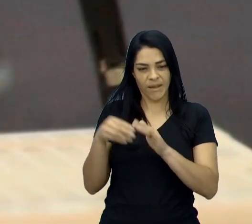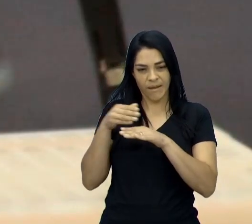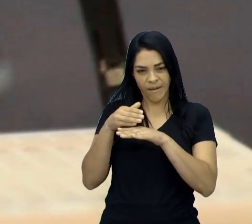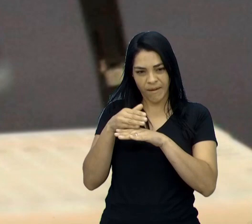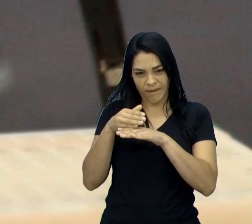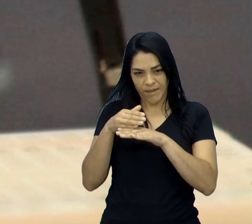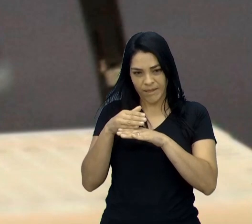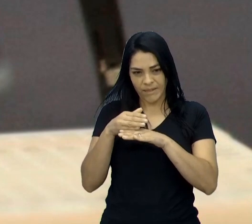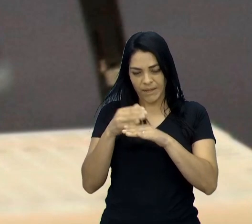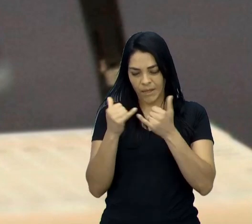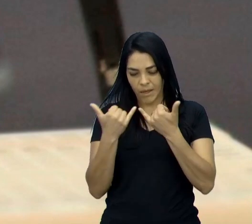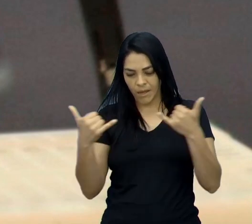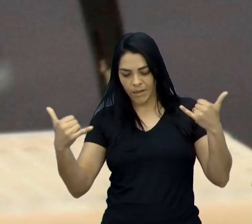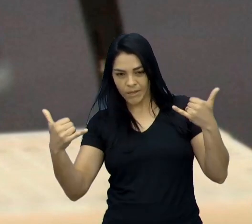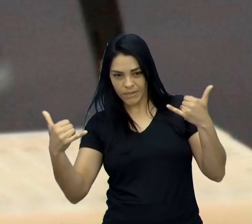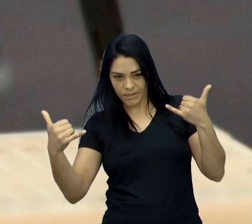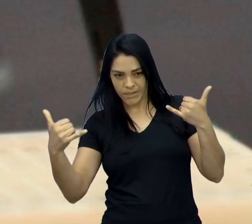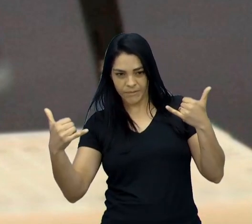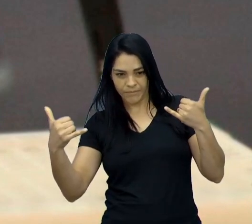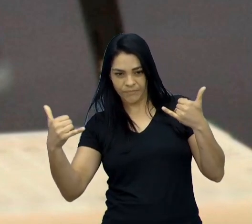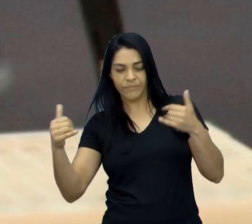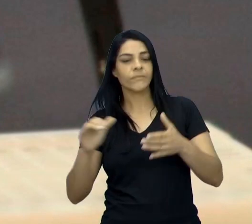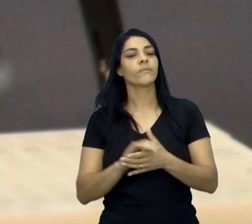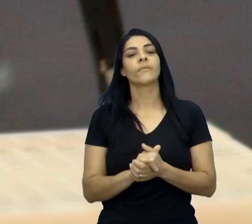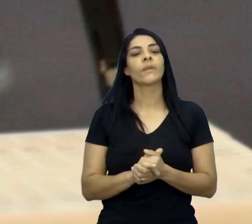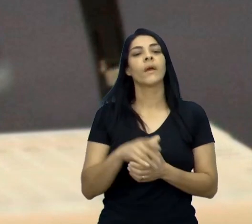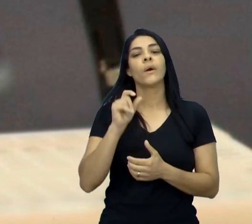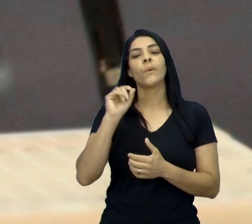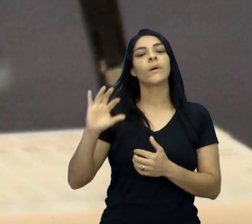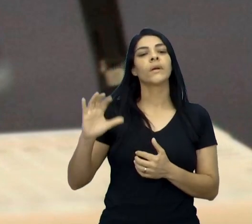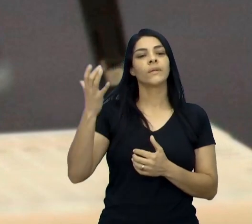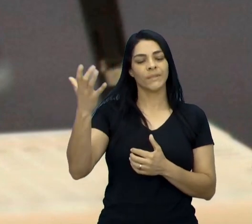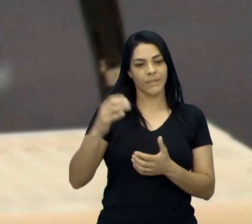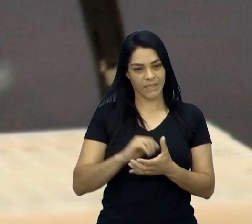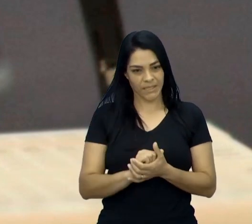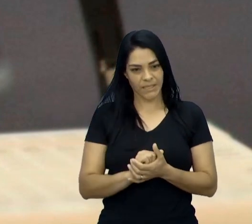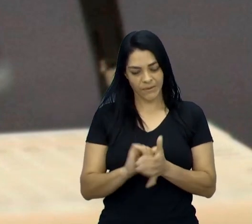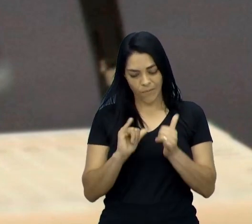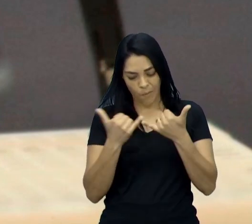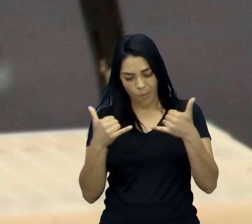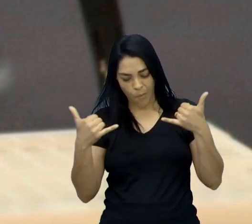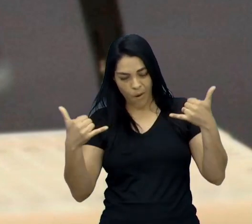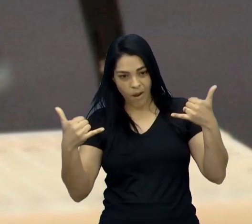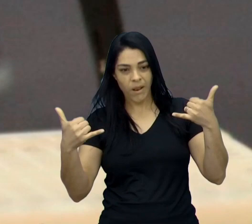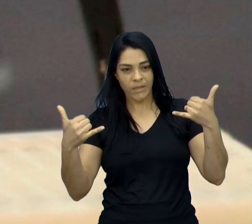a energia, porque o que vai acontecer? O Arduino vai mandar energia